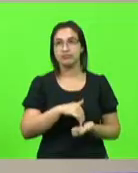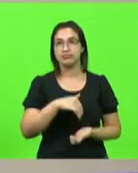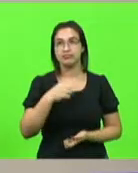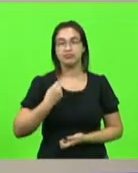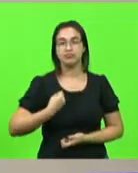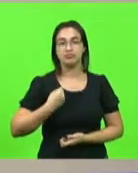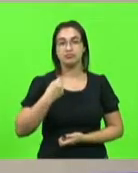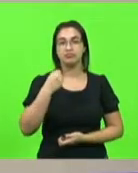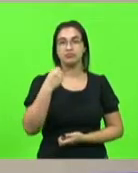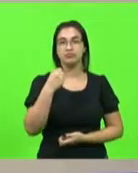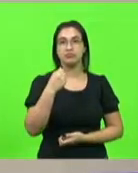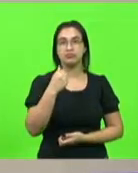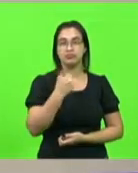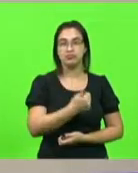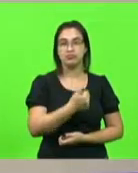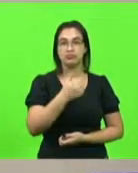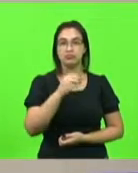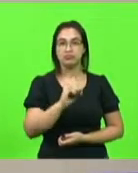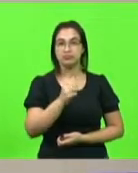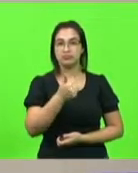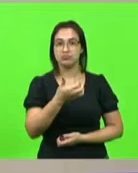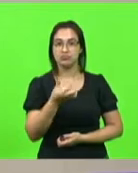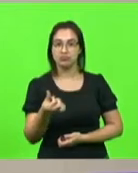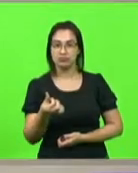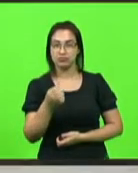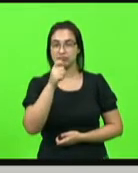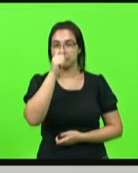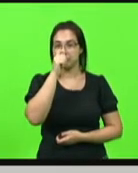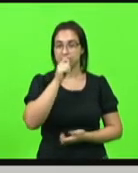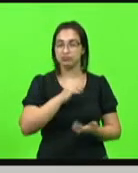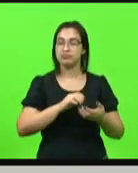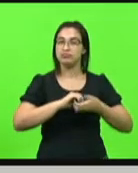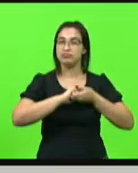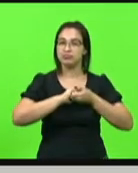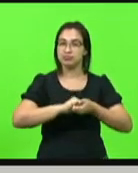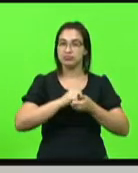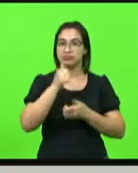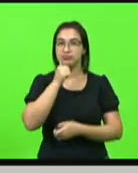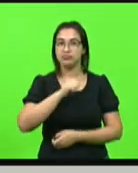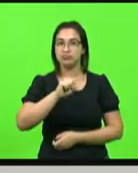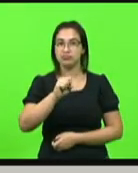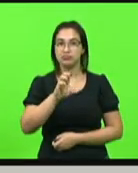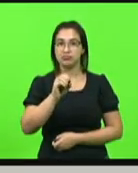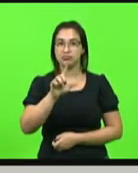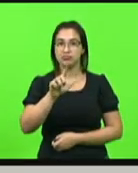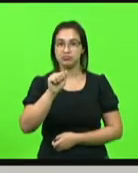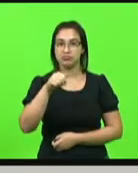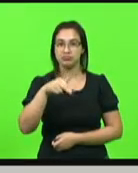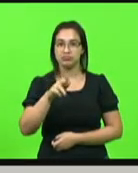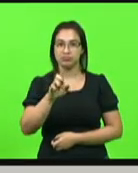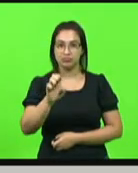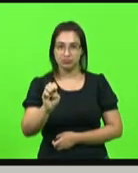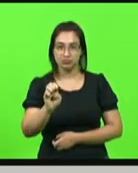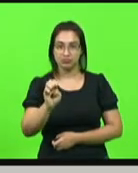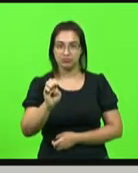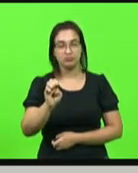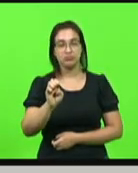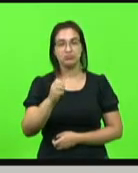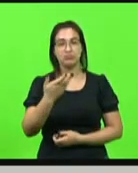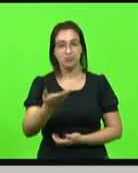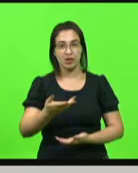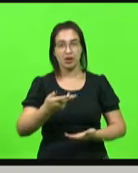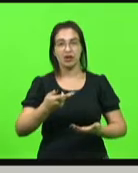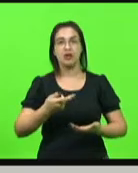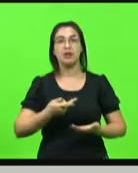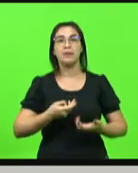Moção 1016, autor deputado João Amin, cumprimentando a senhora Solange Pirajá pelo recebimento